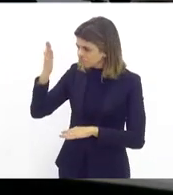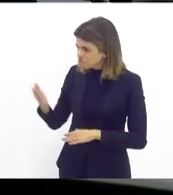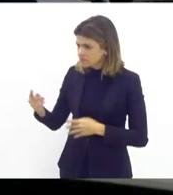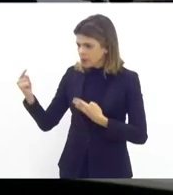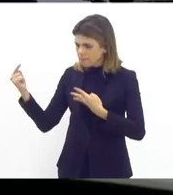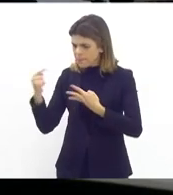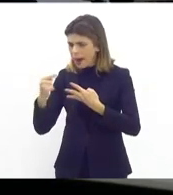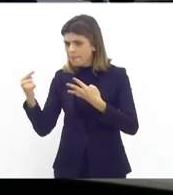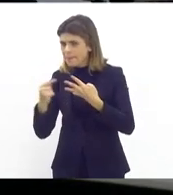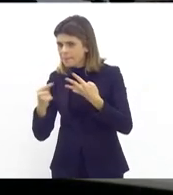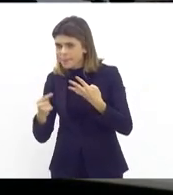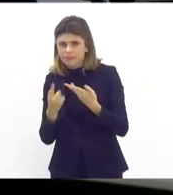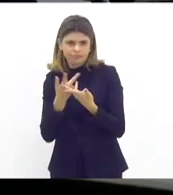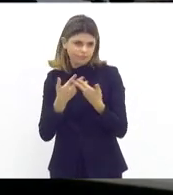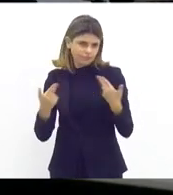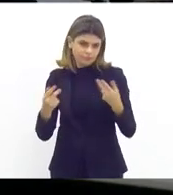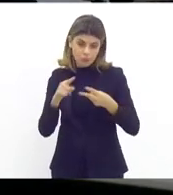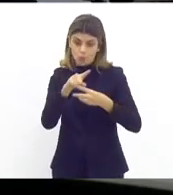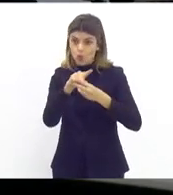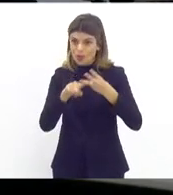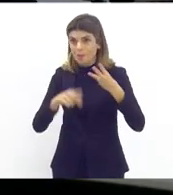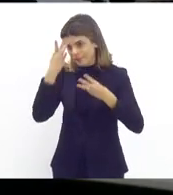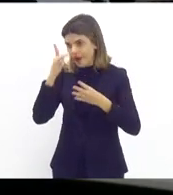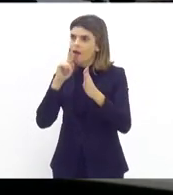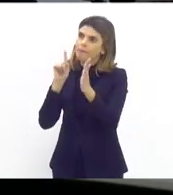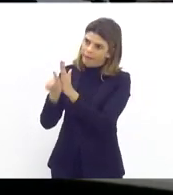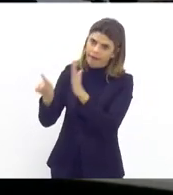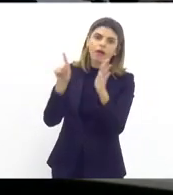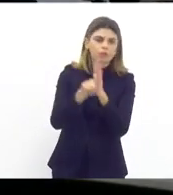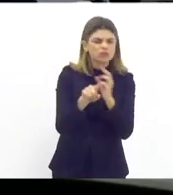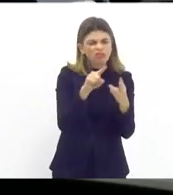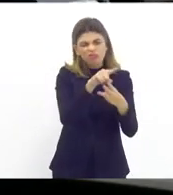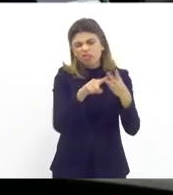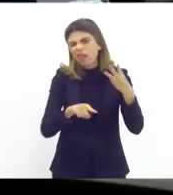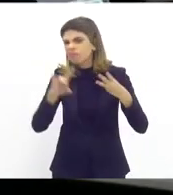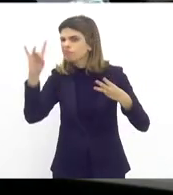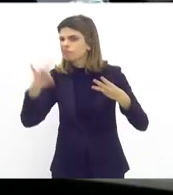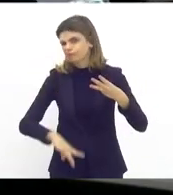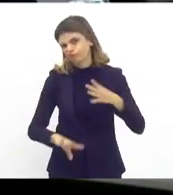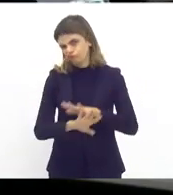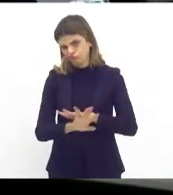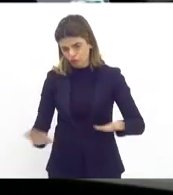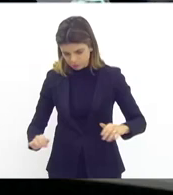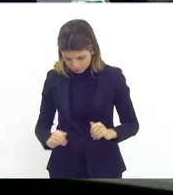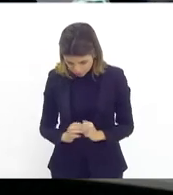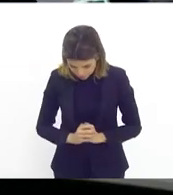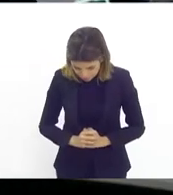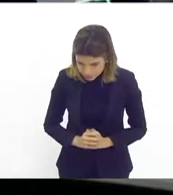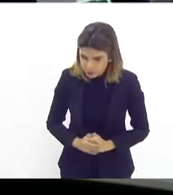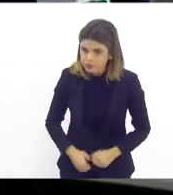que eu não vou... Tem muita gente querendo perguntar. Essas três perguntinhas aí, por favor.